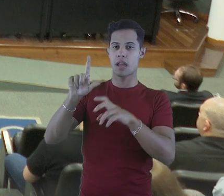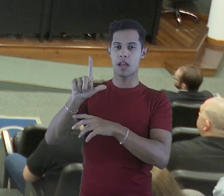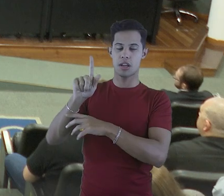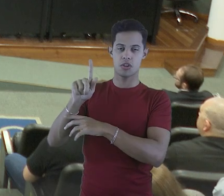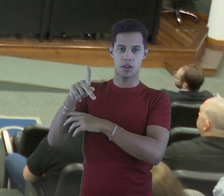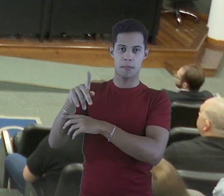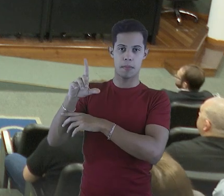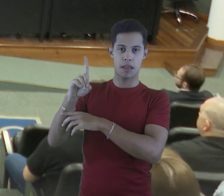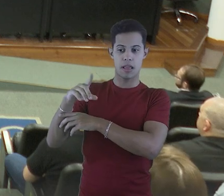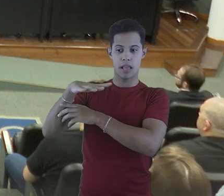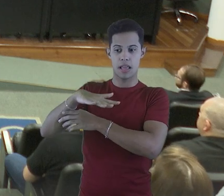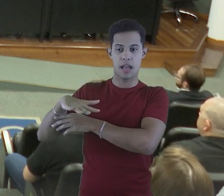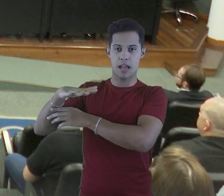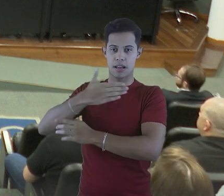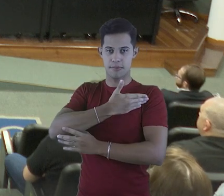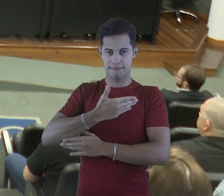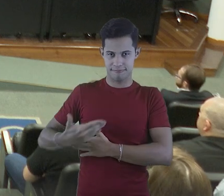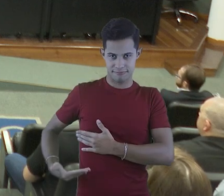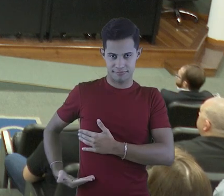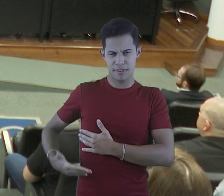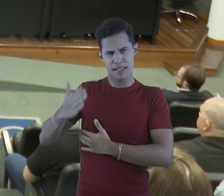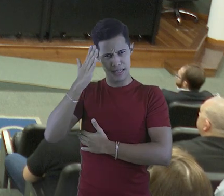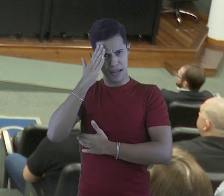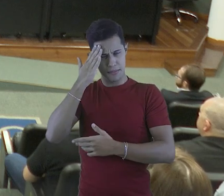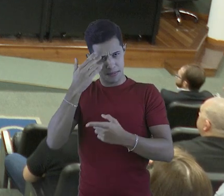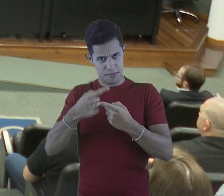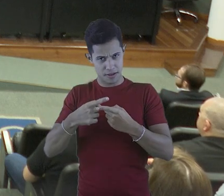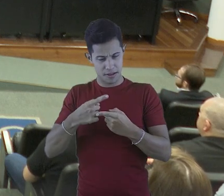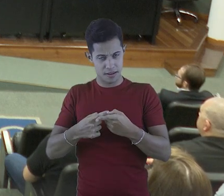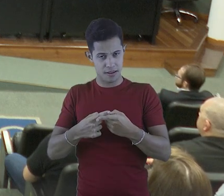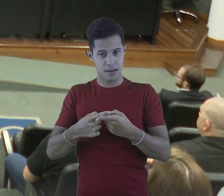quando a gente fala de LGPD no setor público sabe por quê?